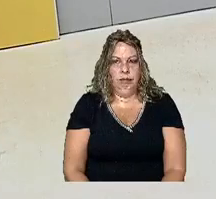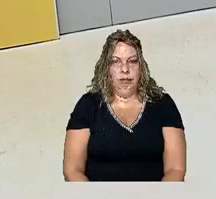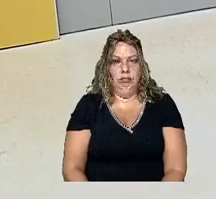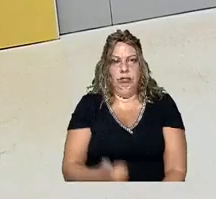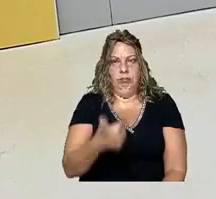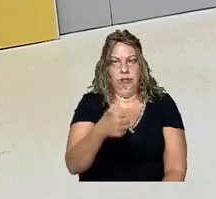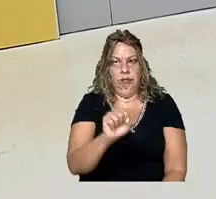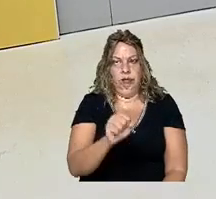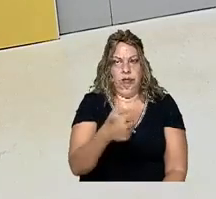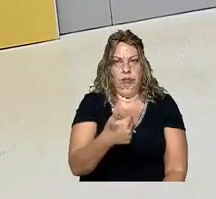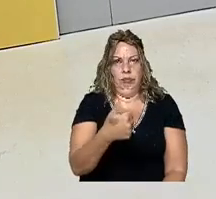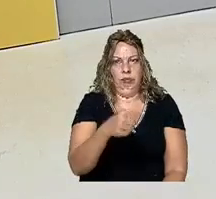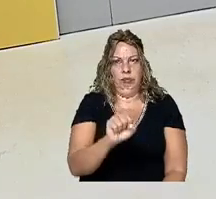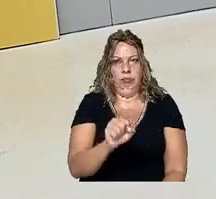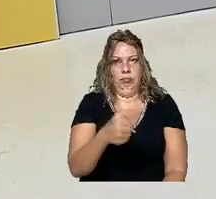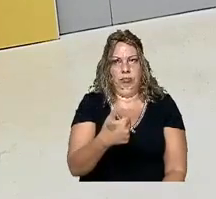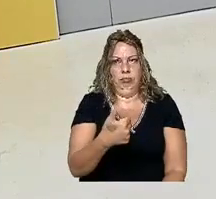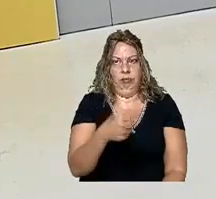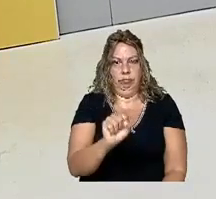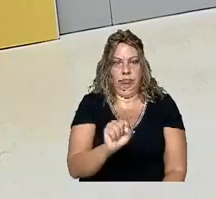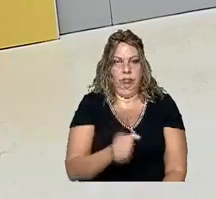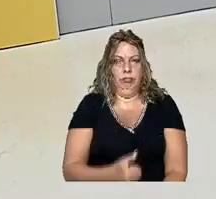37, 18, 18,